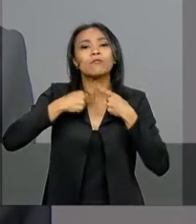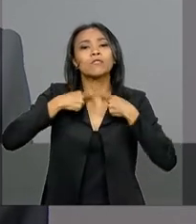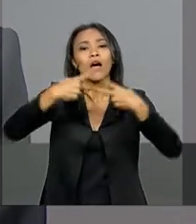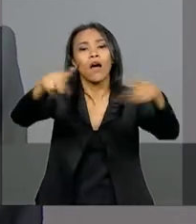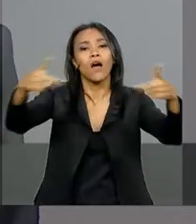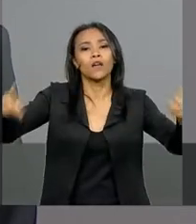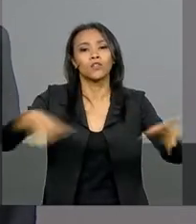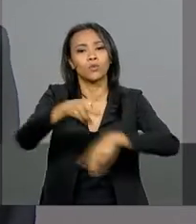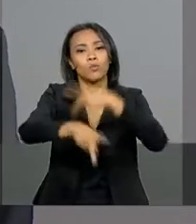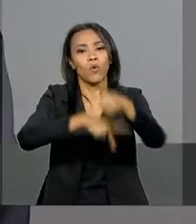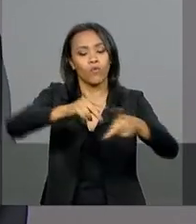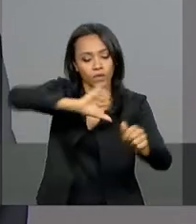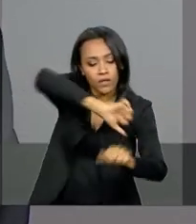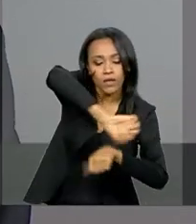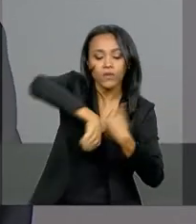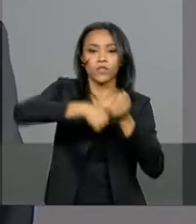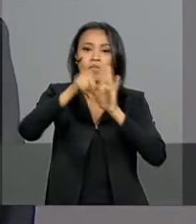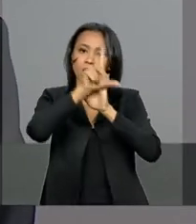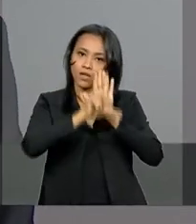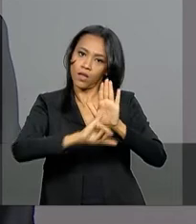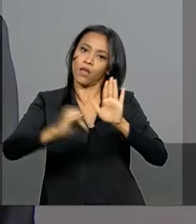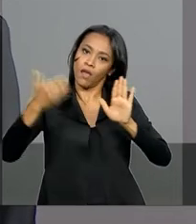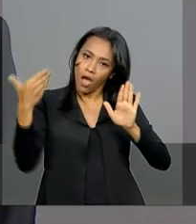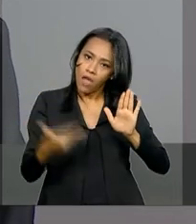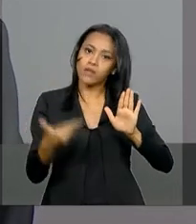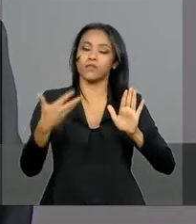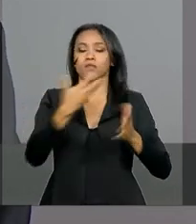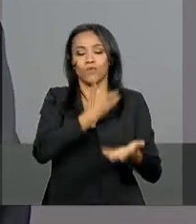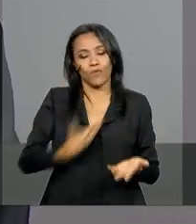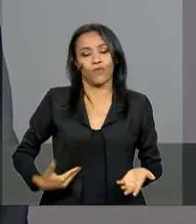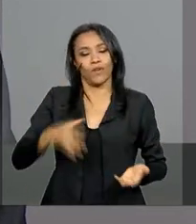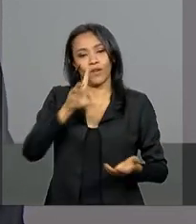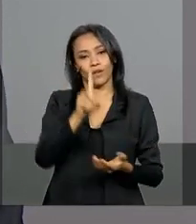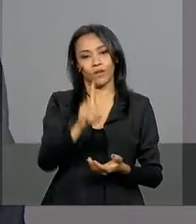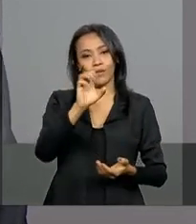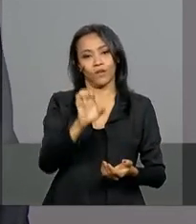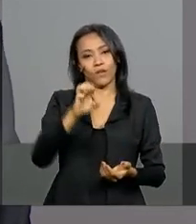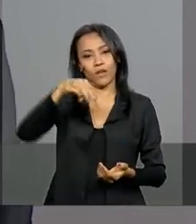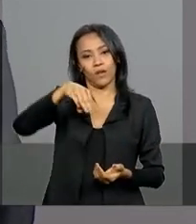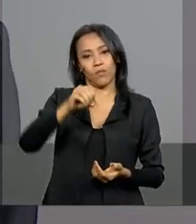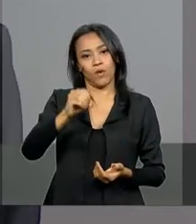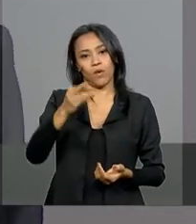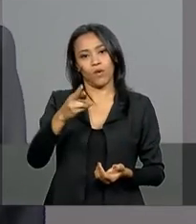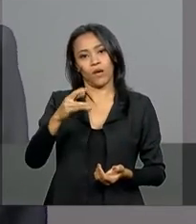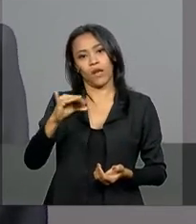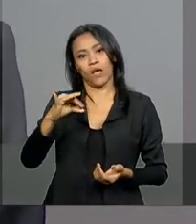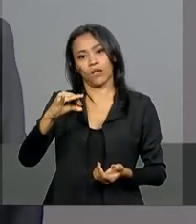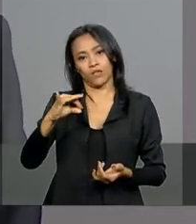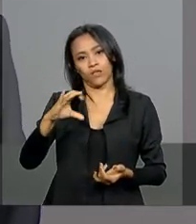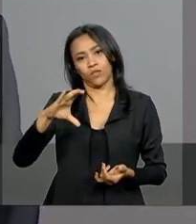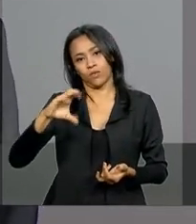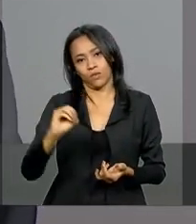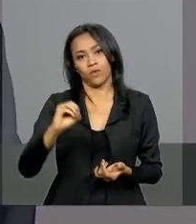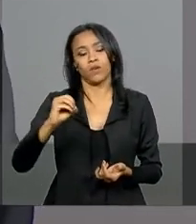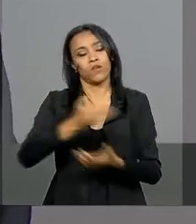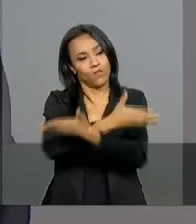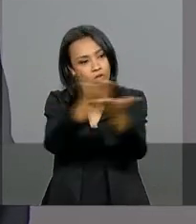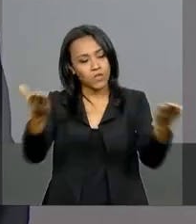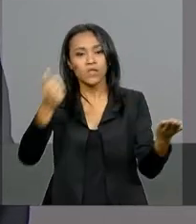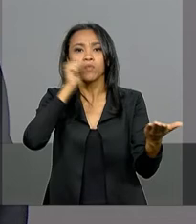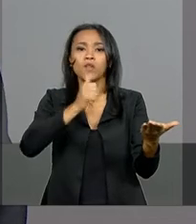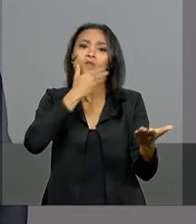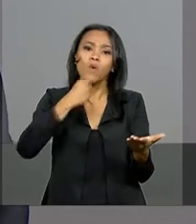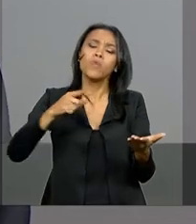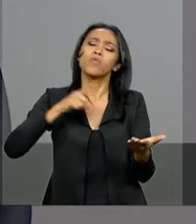deve ser em uma democracia senhoras e senhores todos nós temos plena consciência de que no brasil